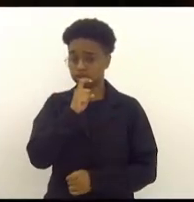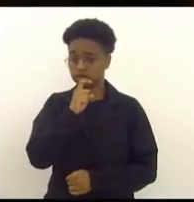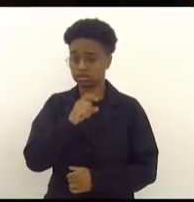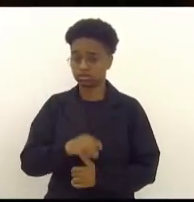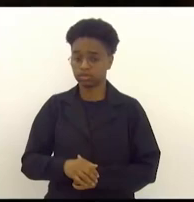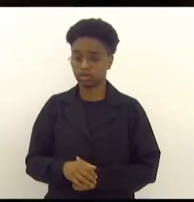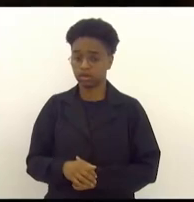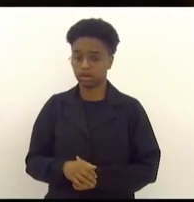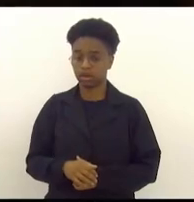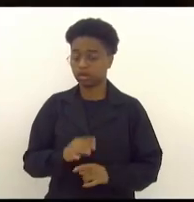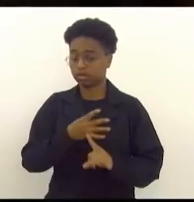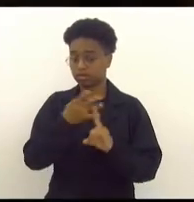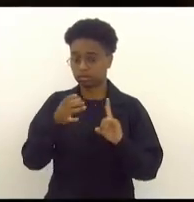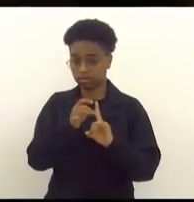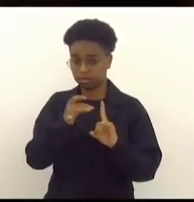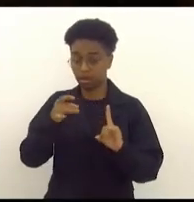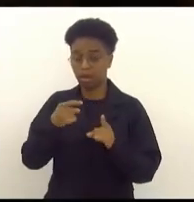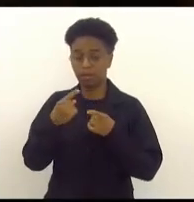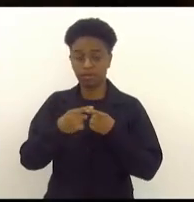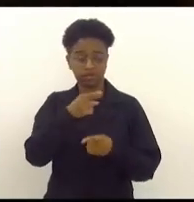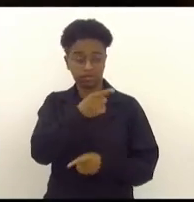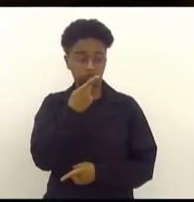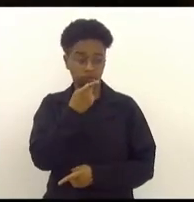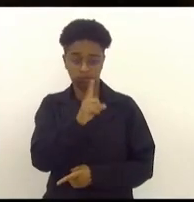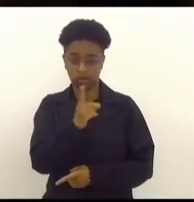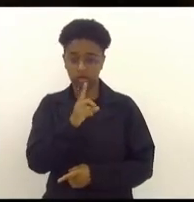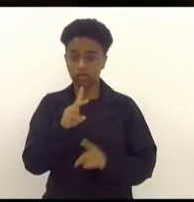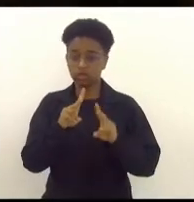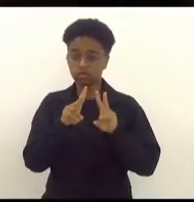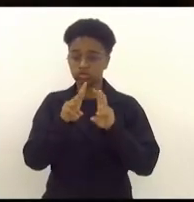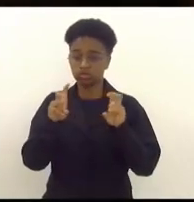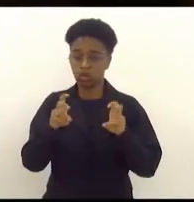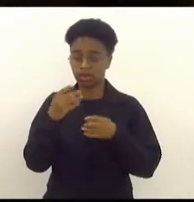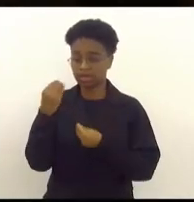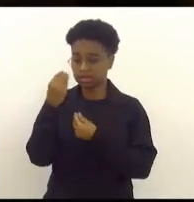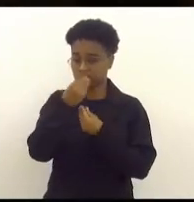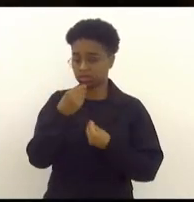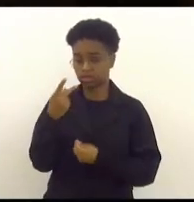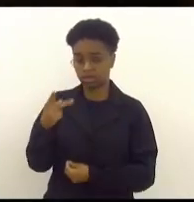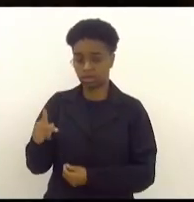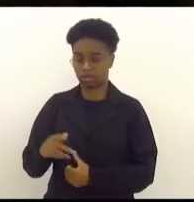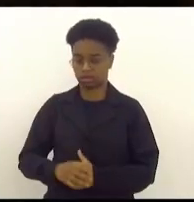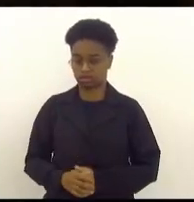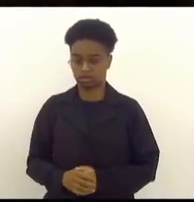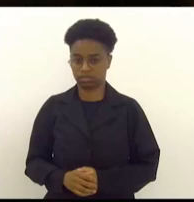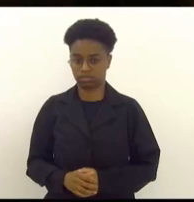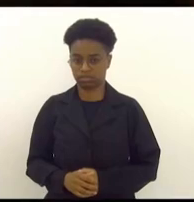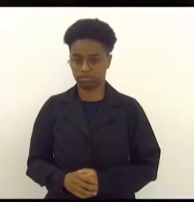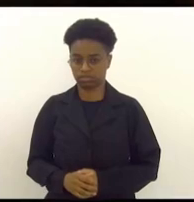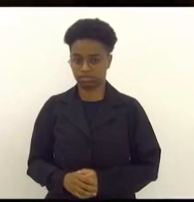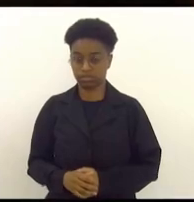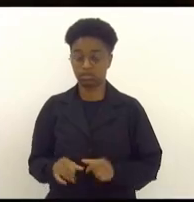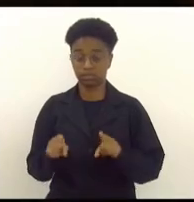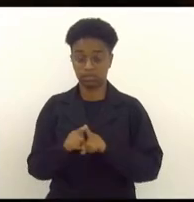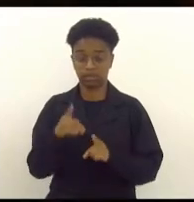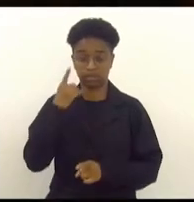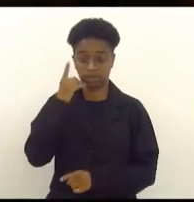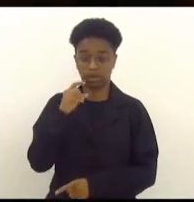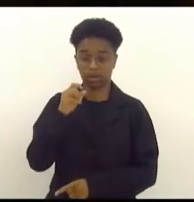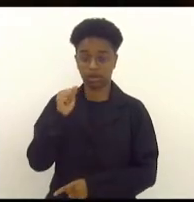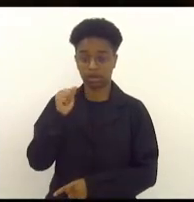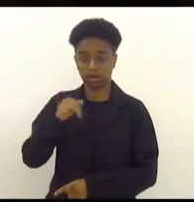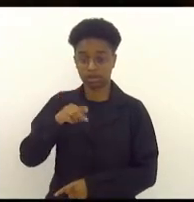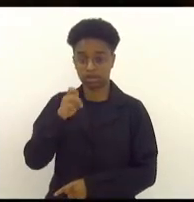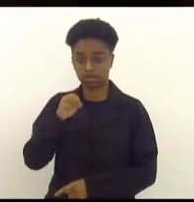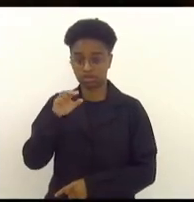vossa excelência Não fez nenhuma alusão a questão da sexualidade do Prefeito o deputado Anderson Moraes Não